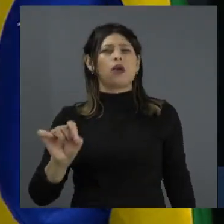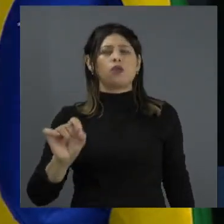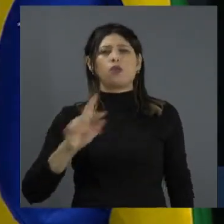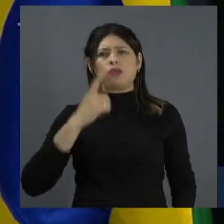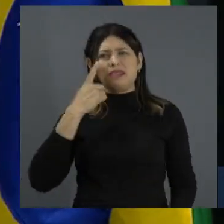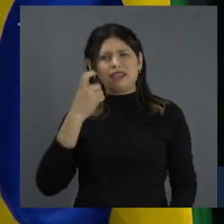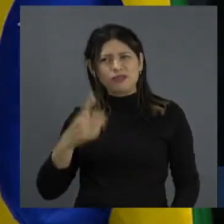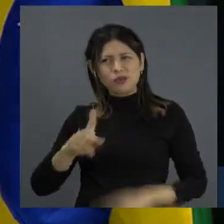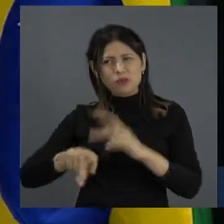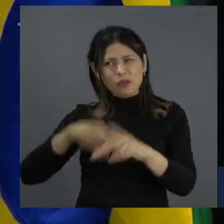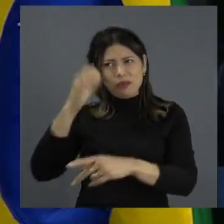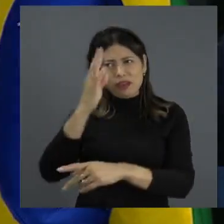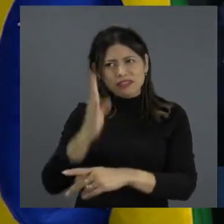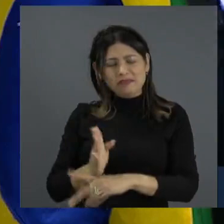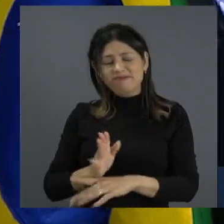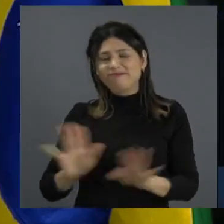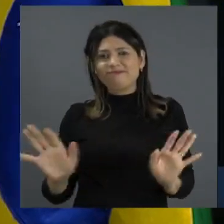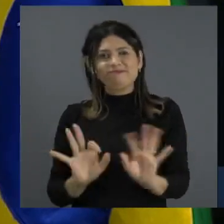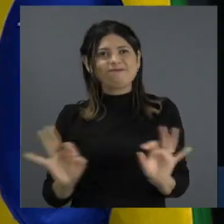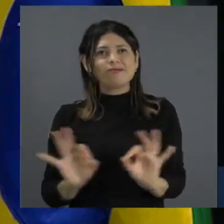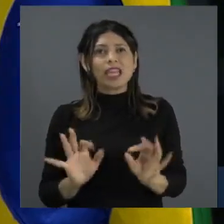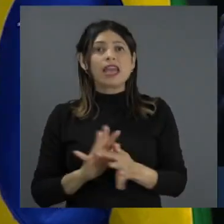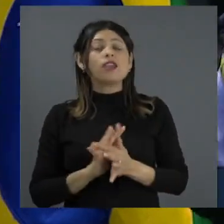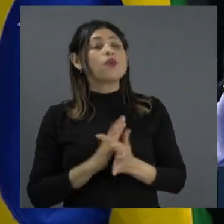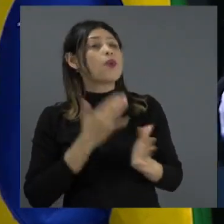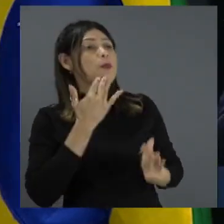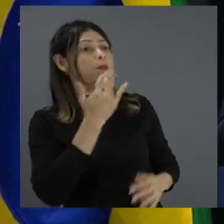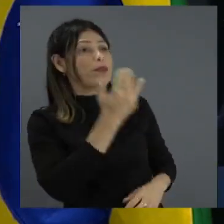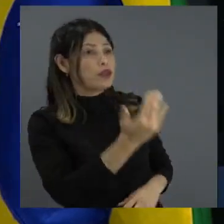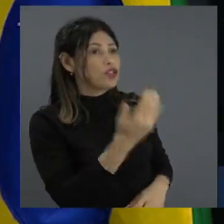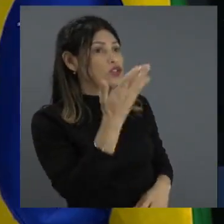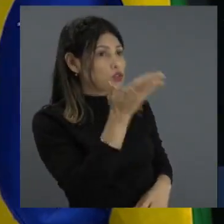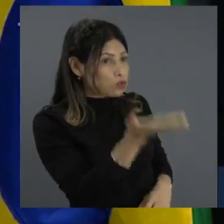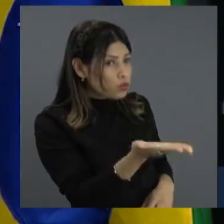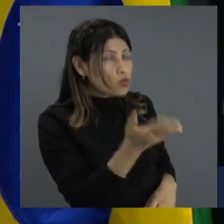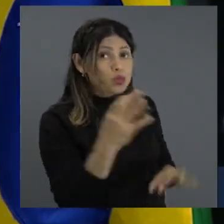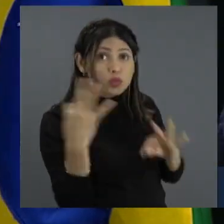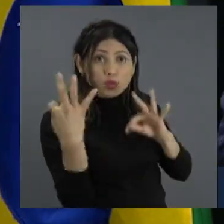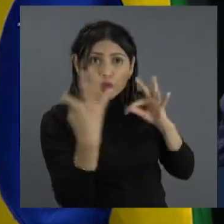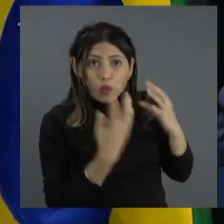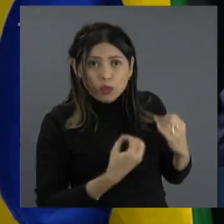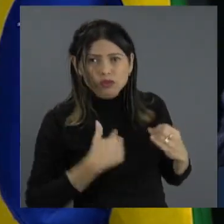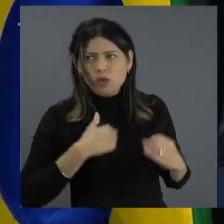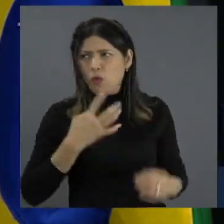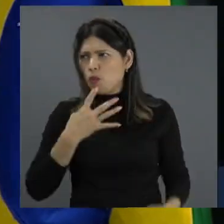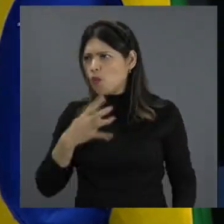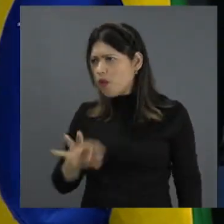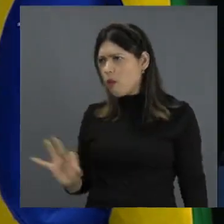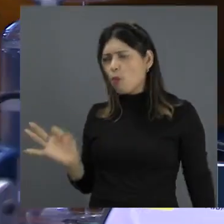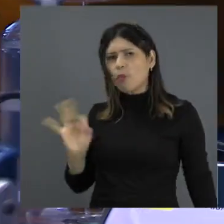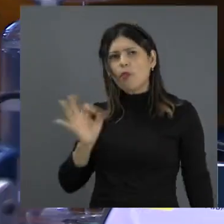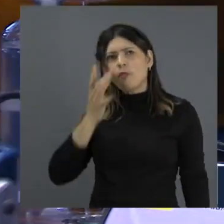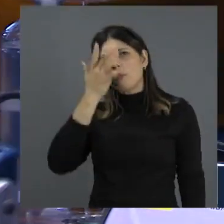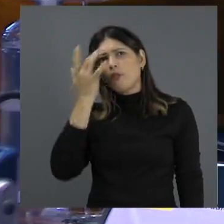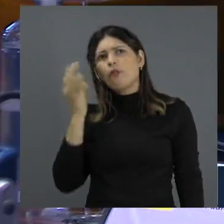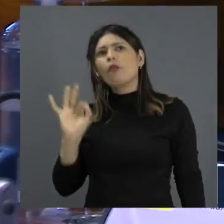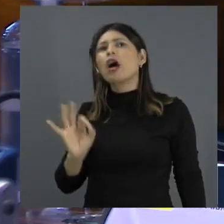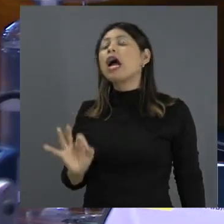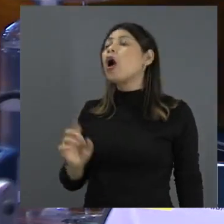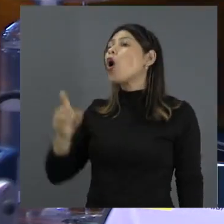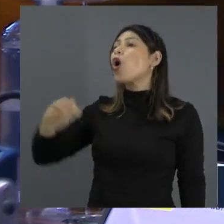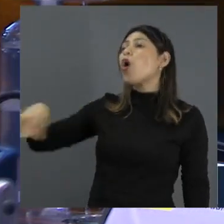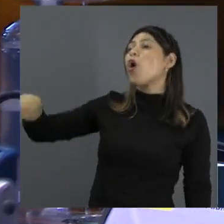lhe pedir ao senhor, que é uma voz altiva, que todos respeitam, não conheço nenhum senador que não para lhe ouvir, se o senhor